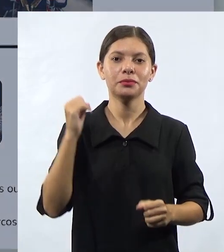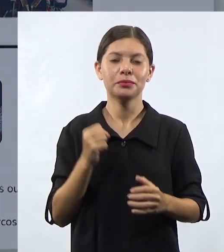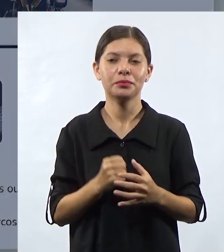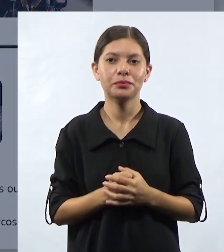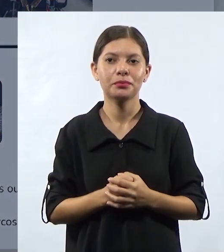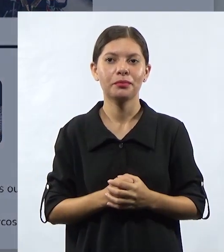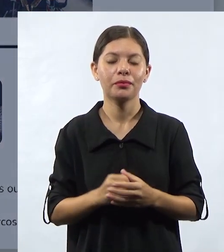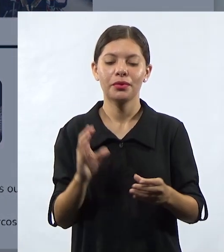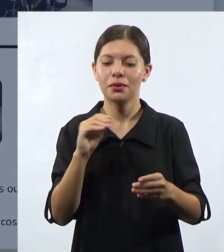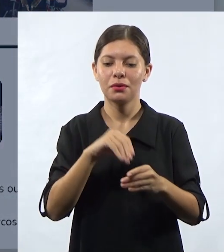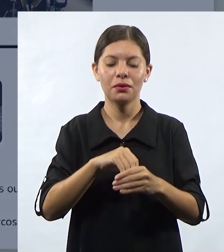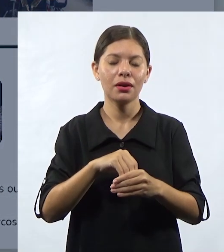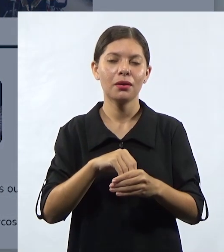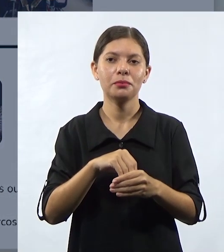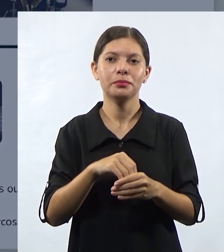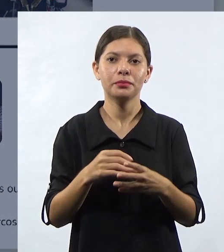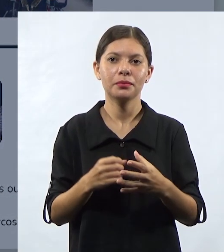histórico.